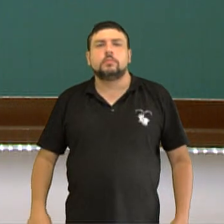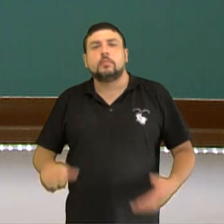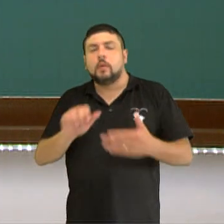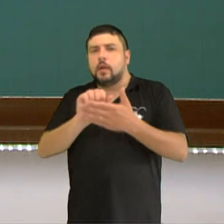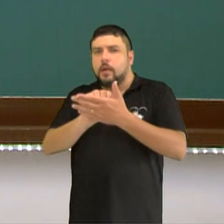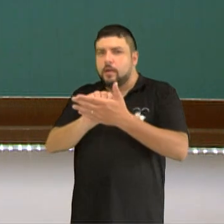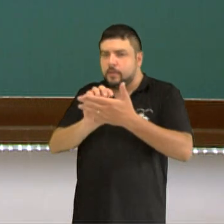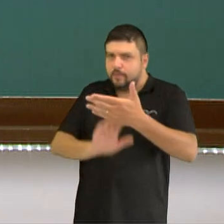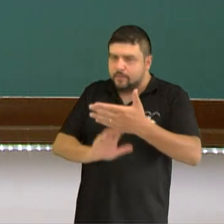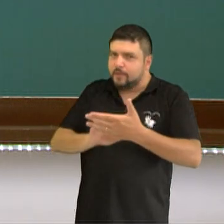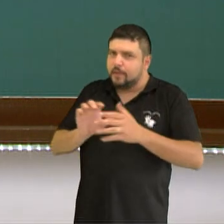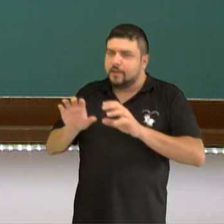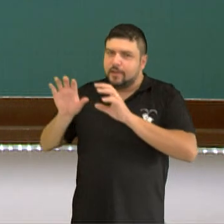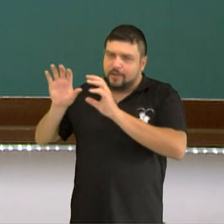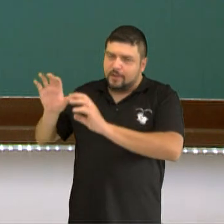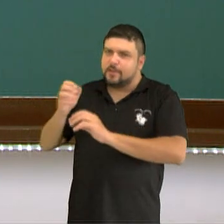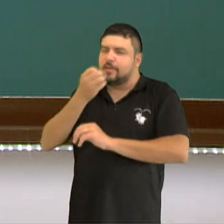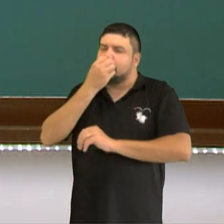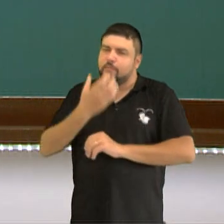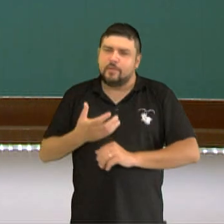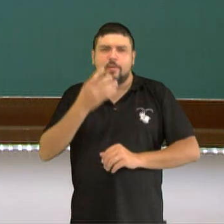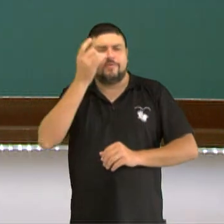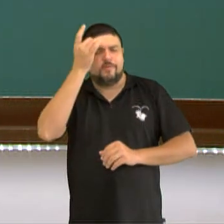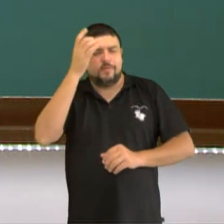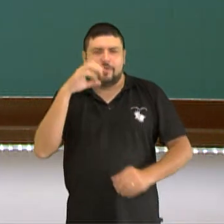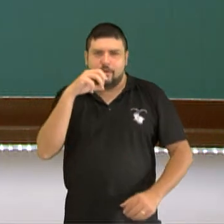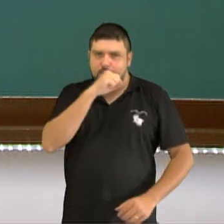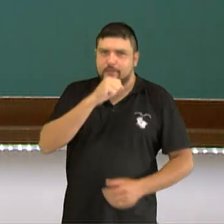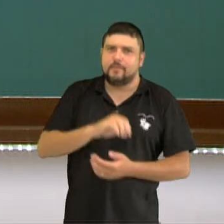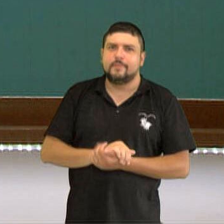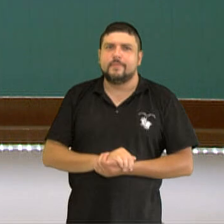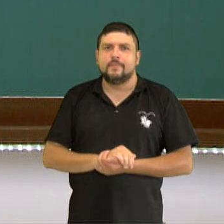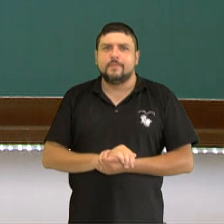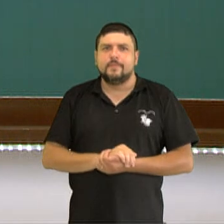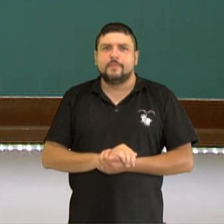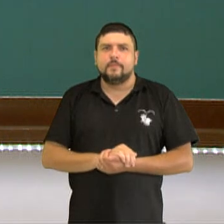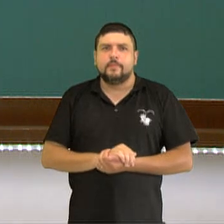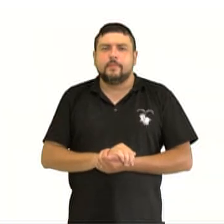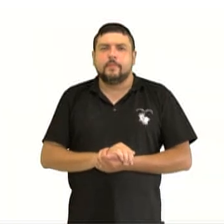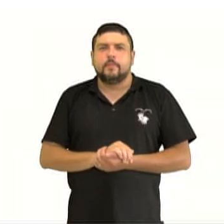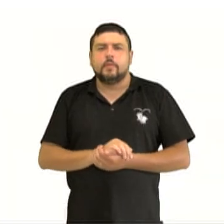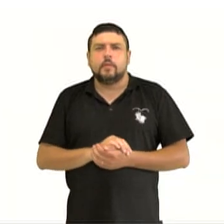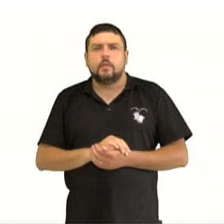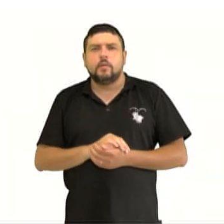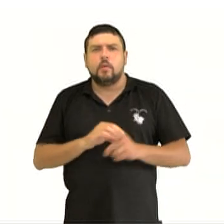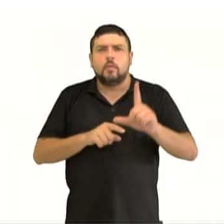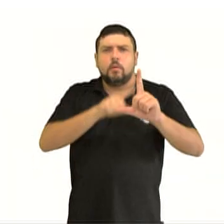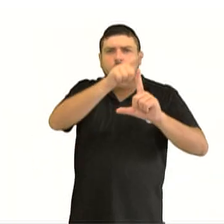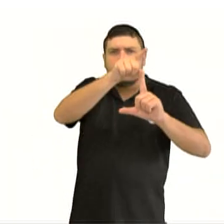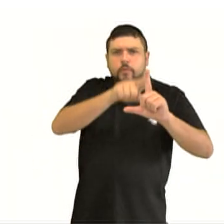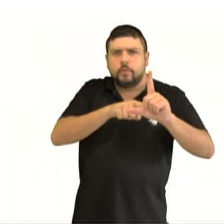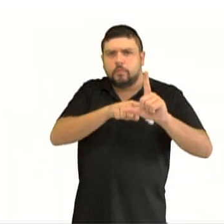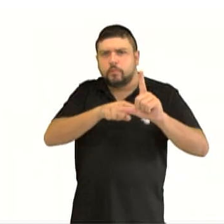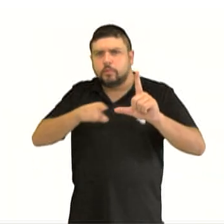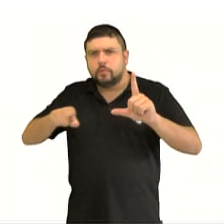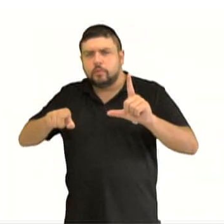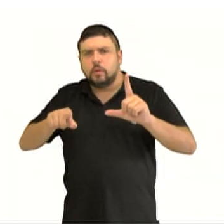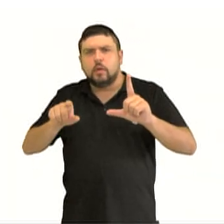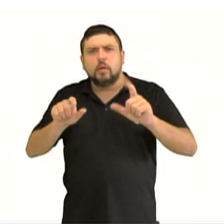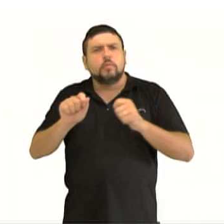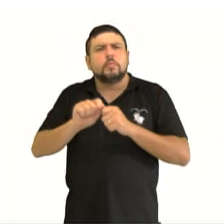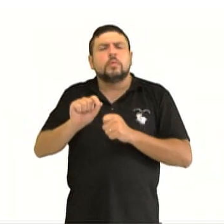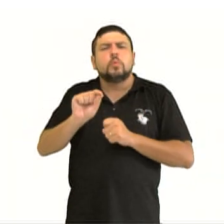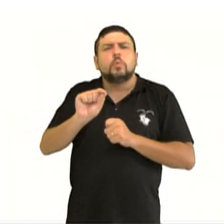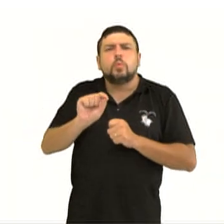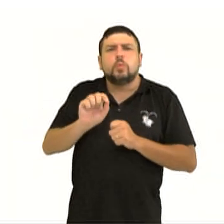Atividades assim são bem boas, né? Fáceis e rápidas. A finalidade do plano cartesiano é para nós aqui a